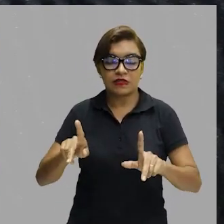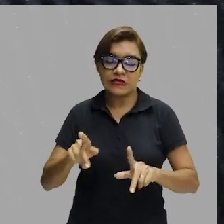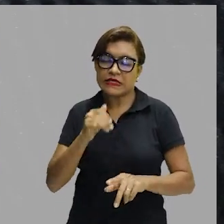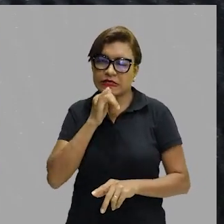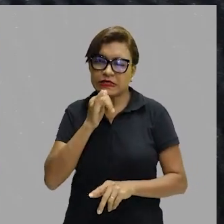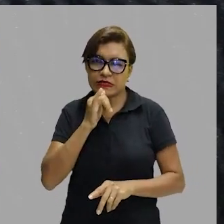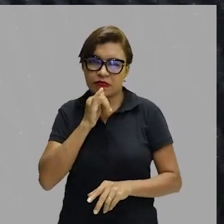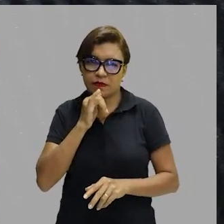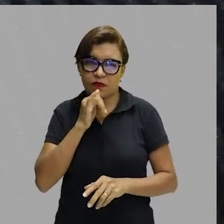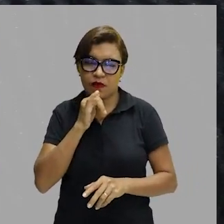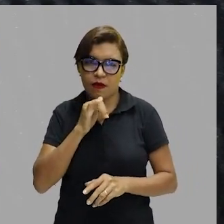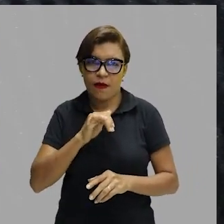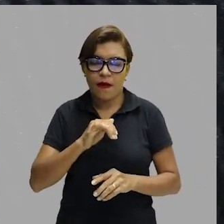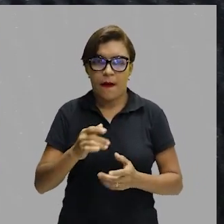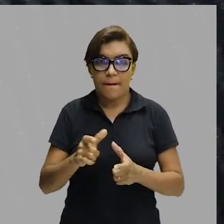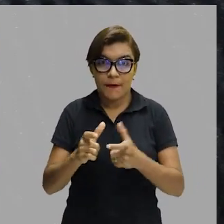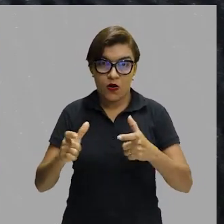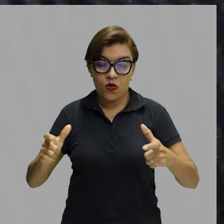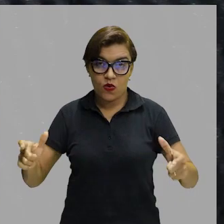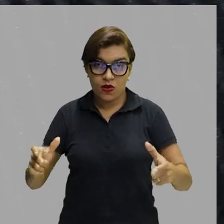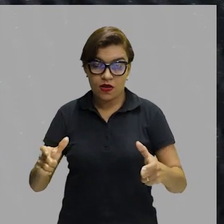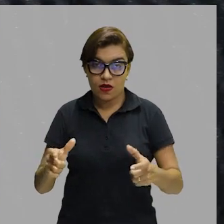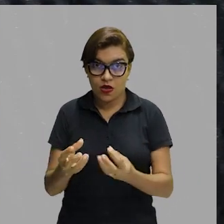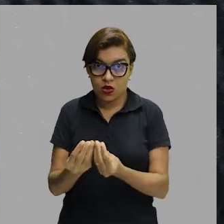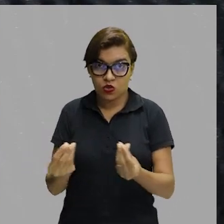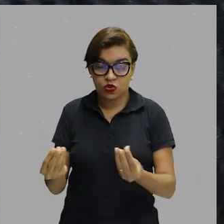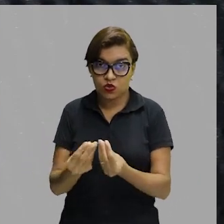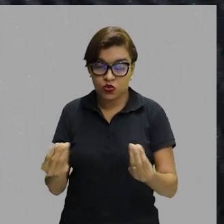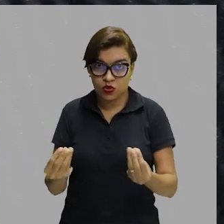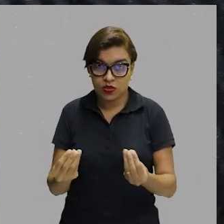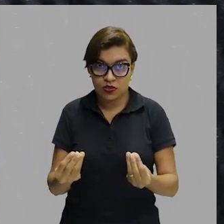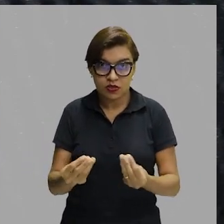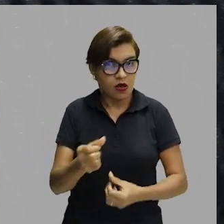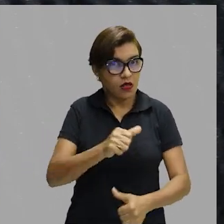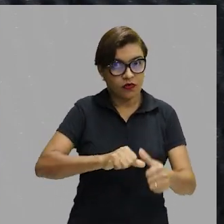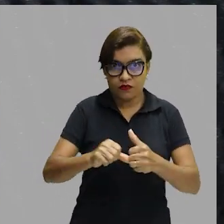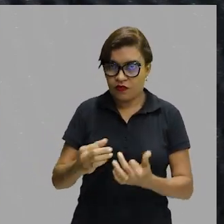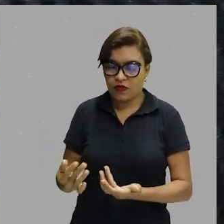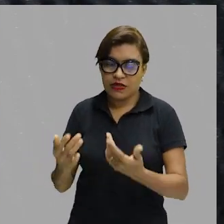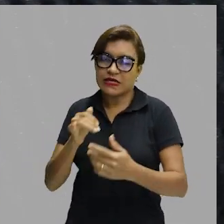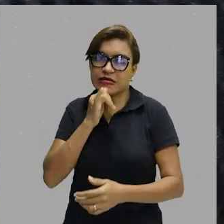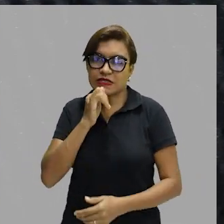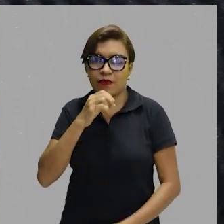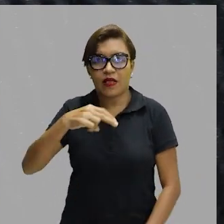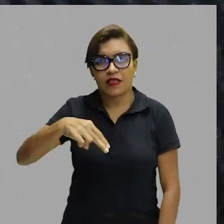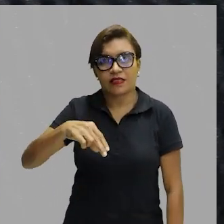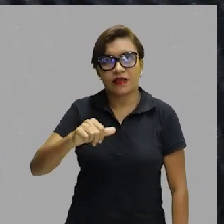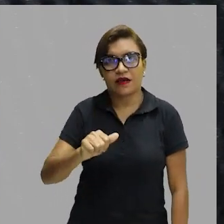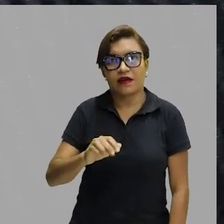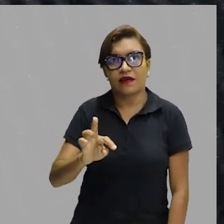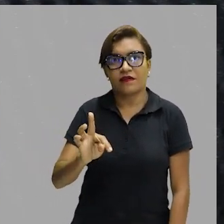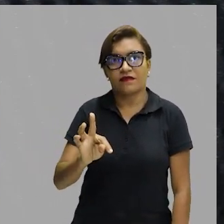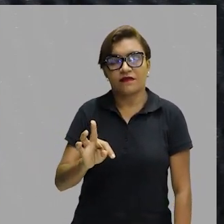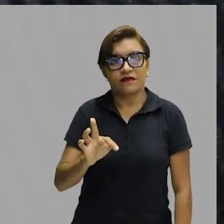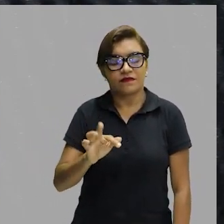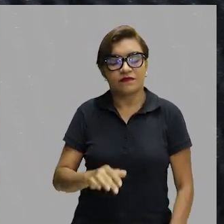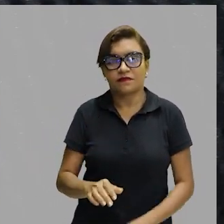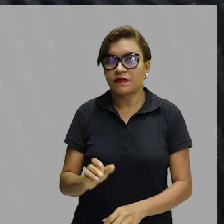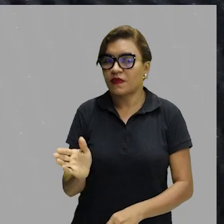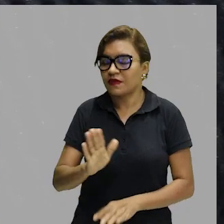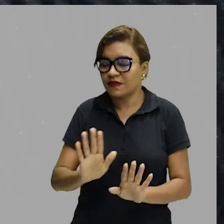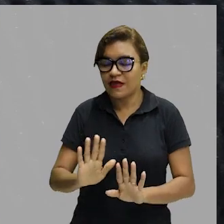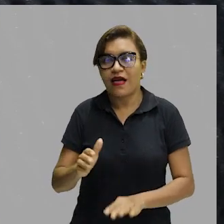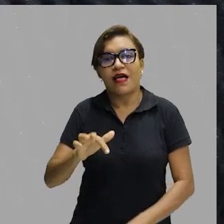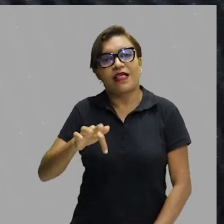dos solutos são não voláteis, mas alguns são. Por exemplo, a naftalina é um soluto